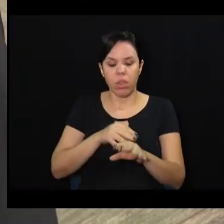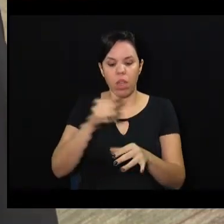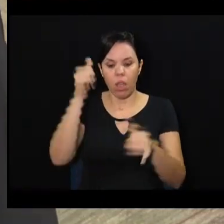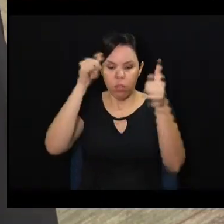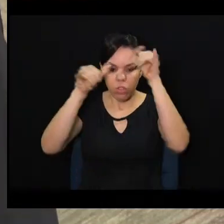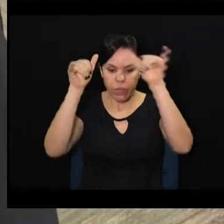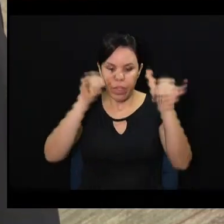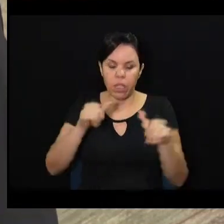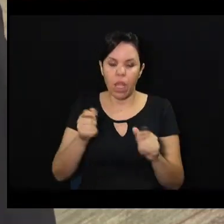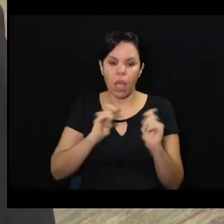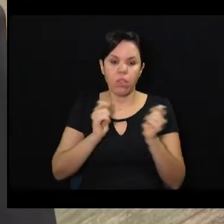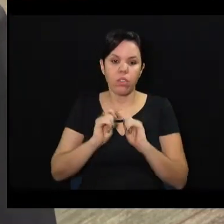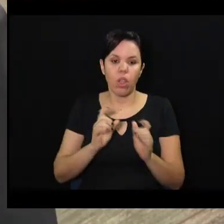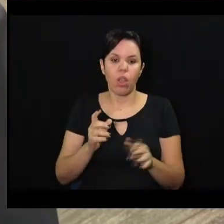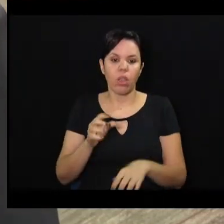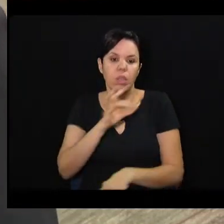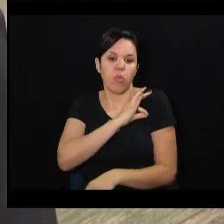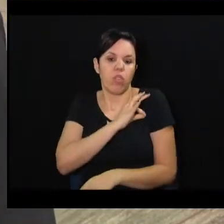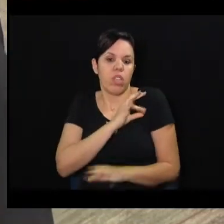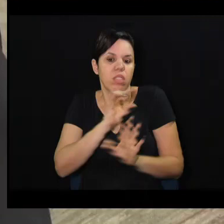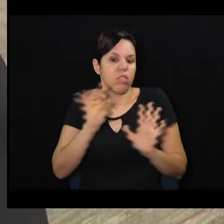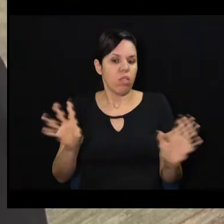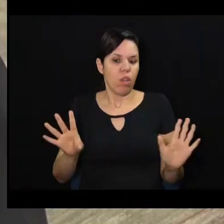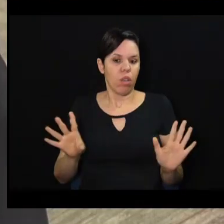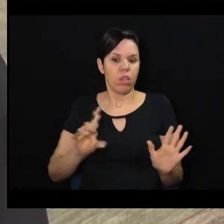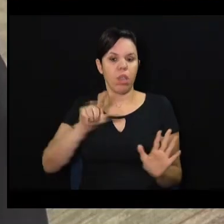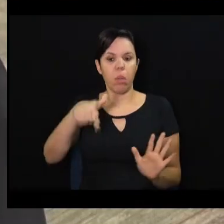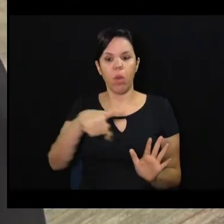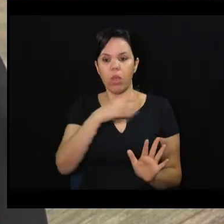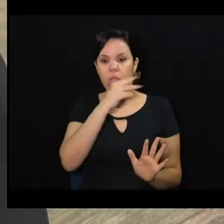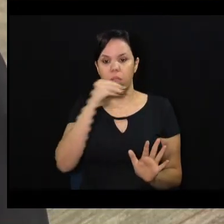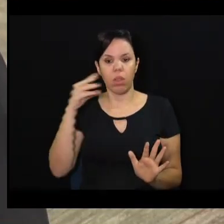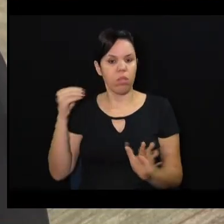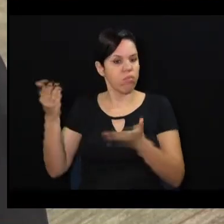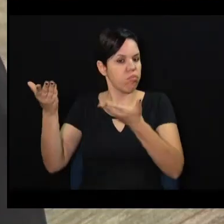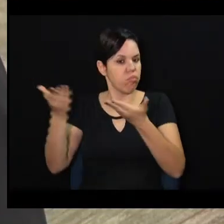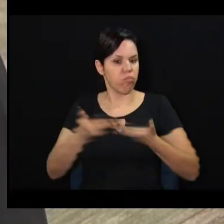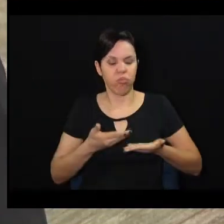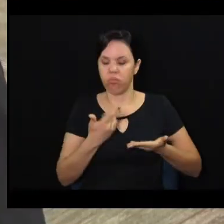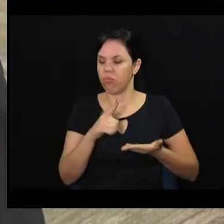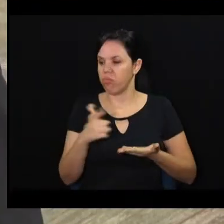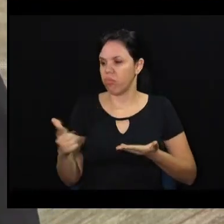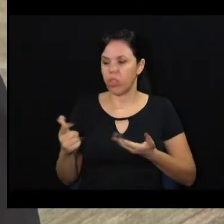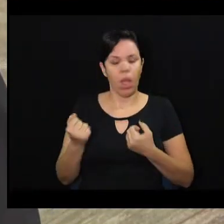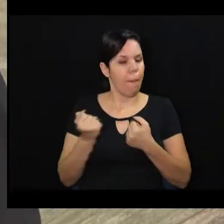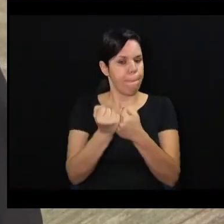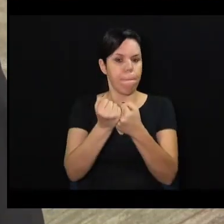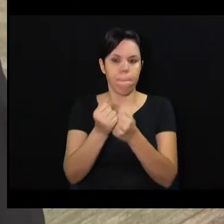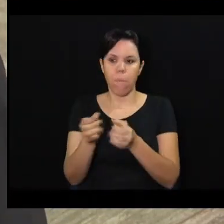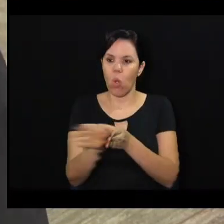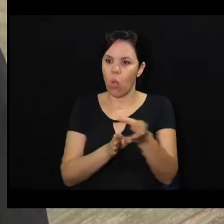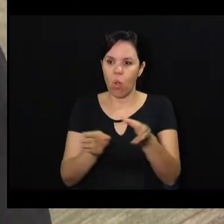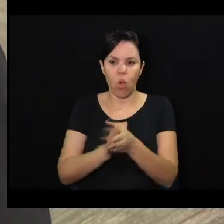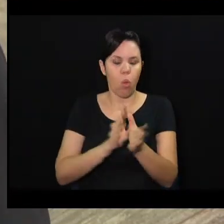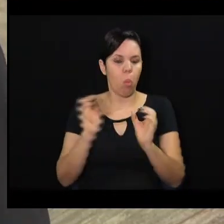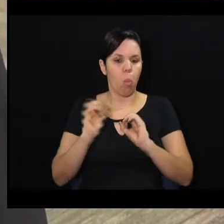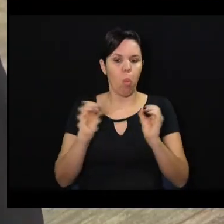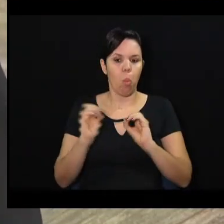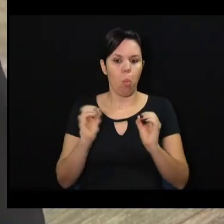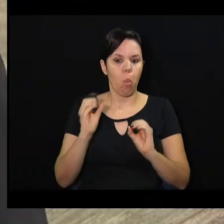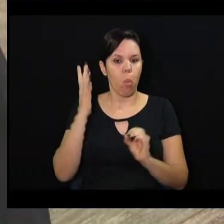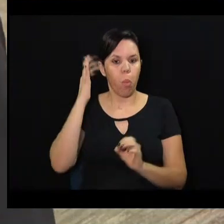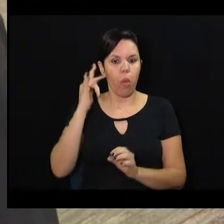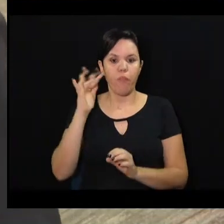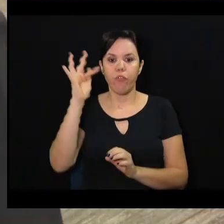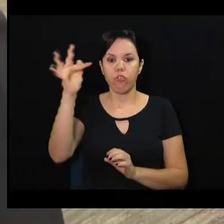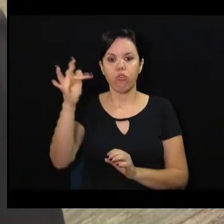Polícia Militar. Depois essa criança se torna adolescente, ela não recebe amparo, orientação nenhuma. Amanhã esse